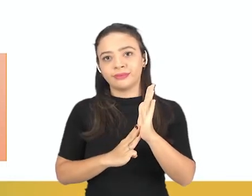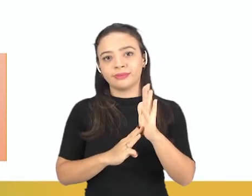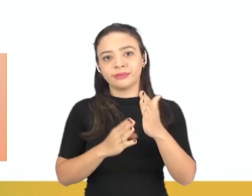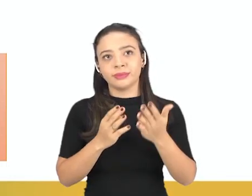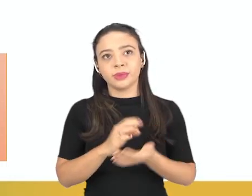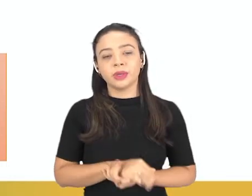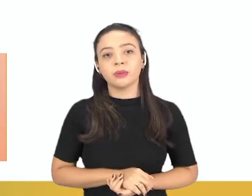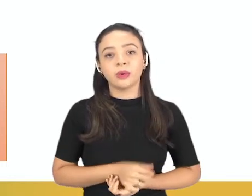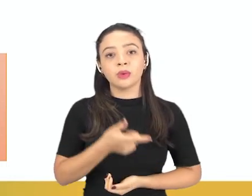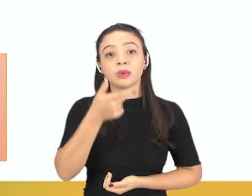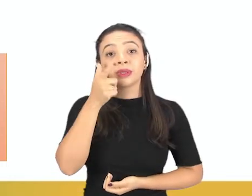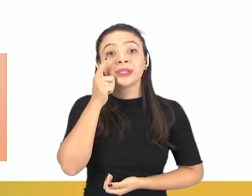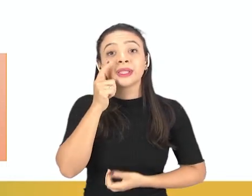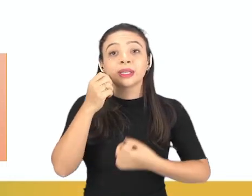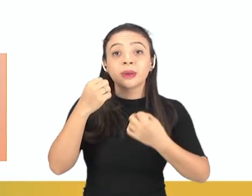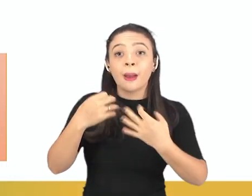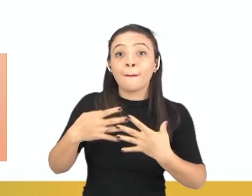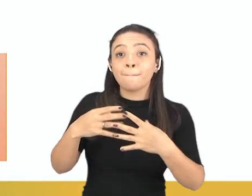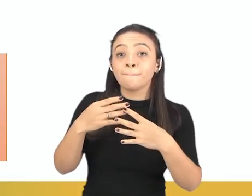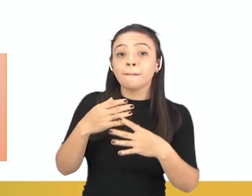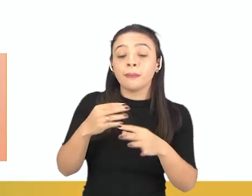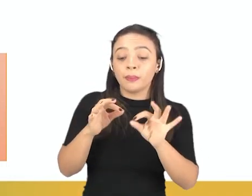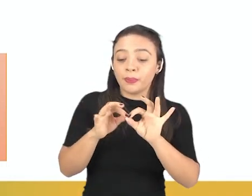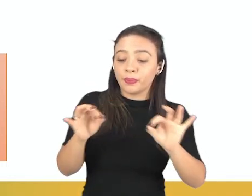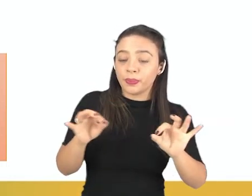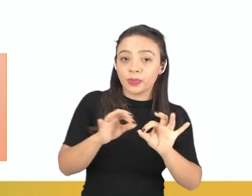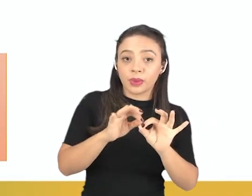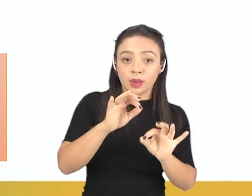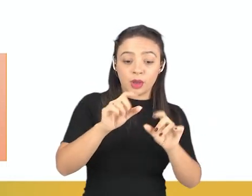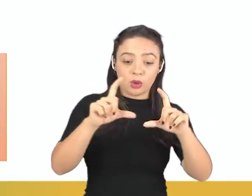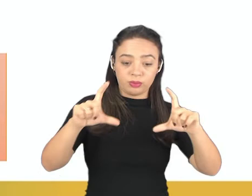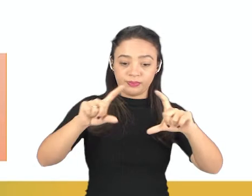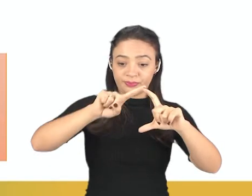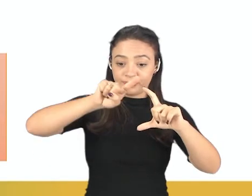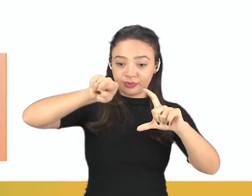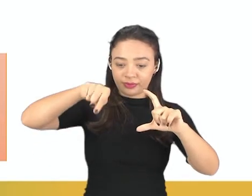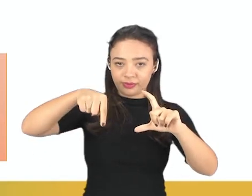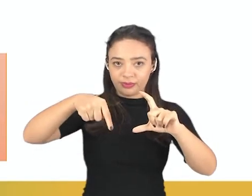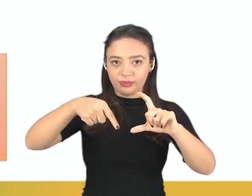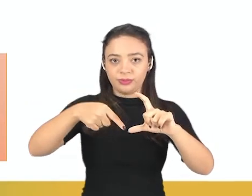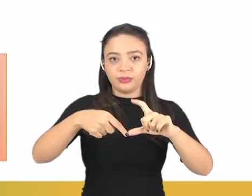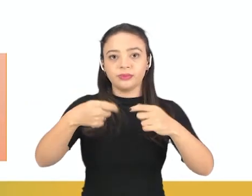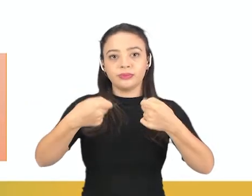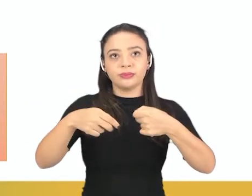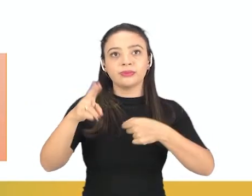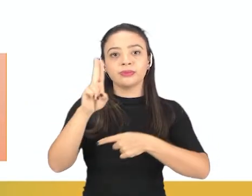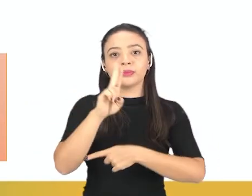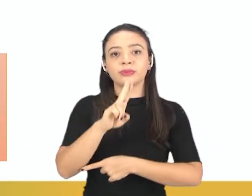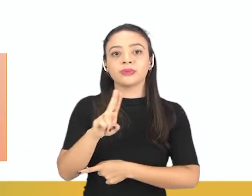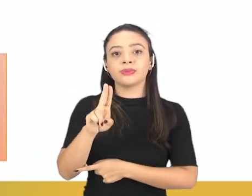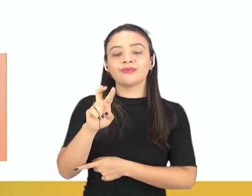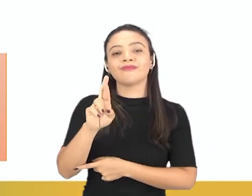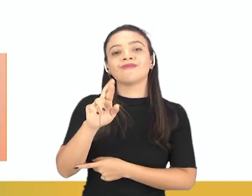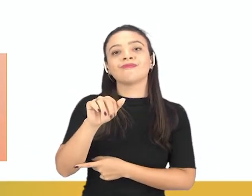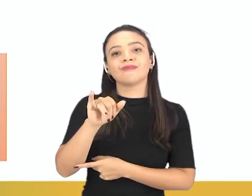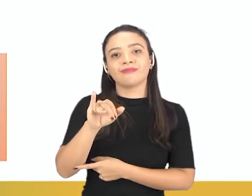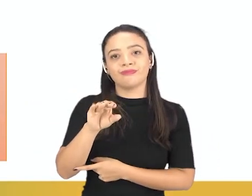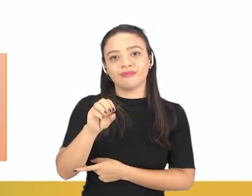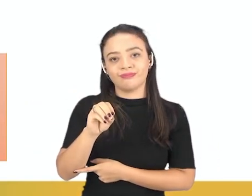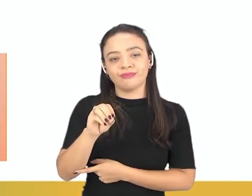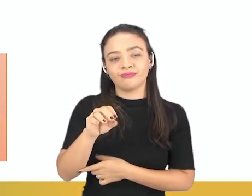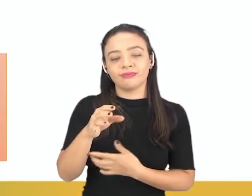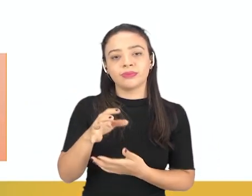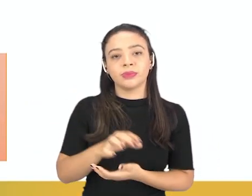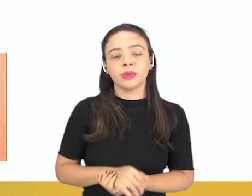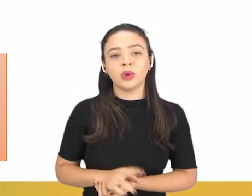para determinar a medida do comprimento de uma região circular utilizar medida do seu raio mas